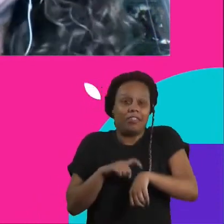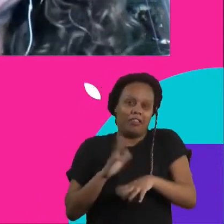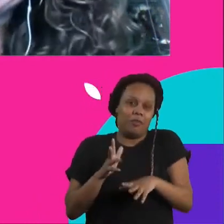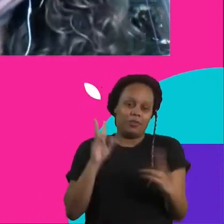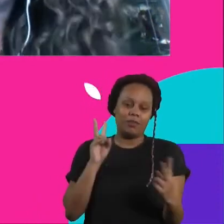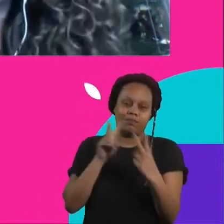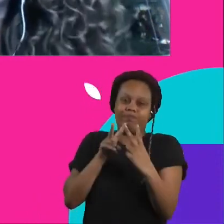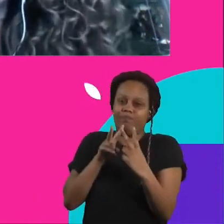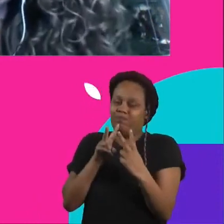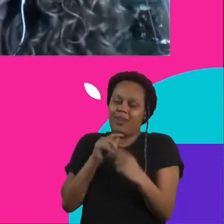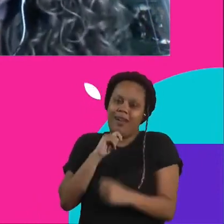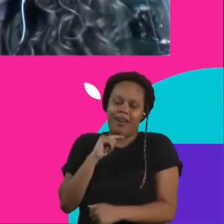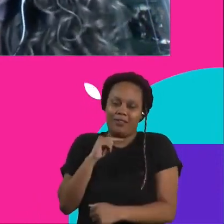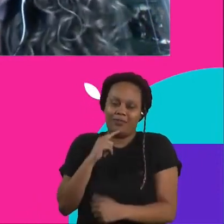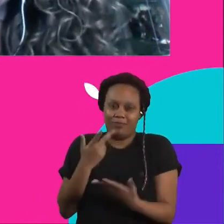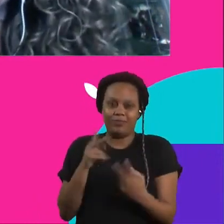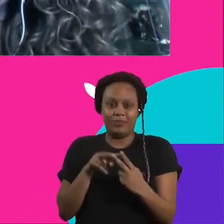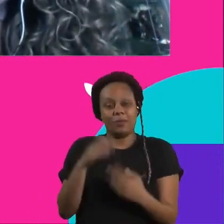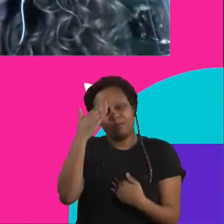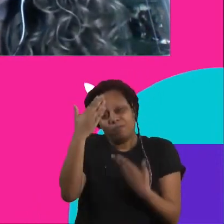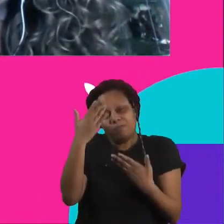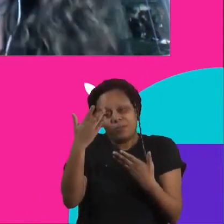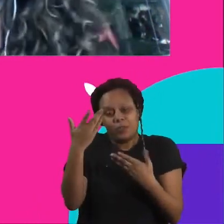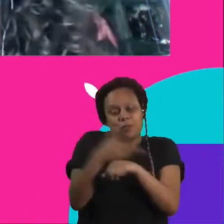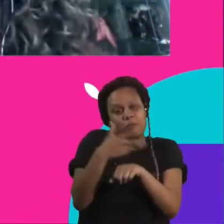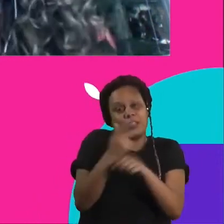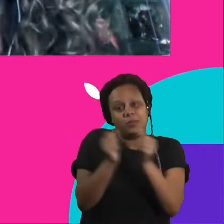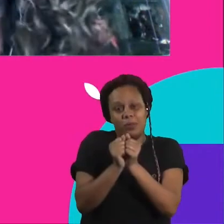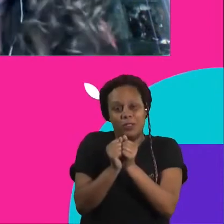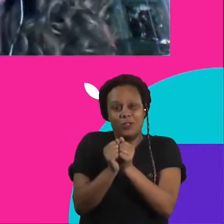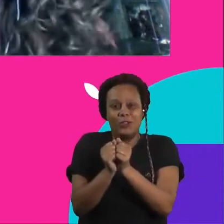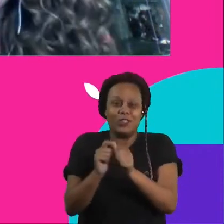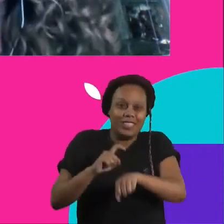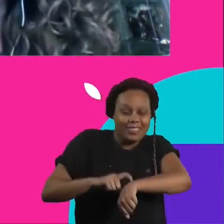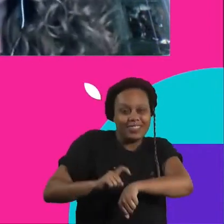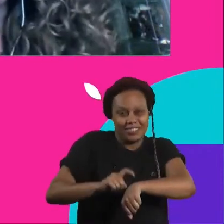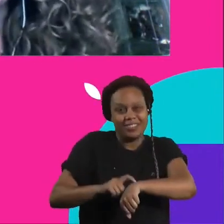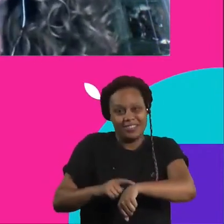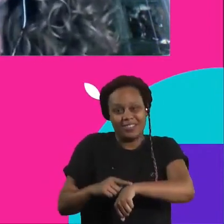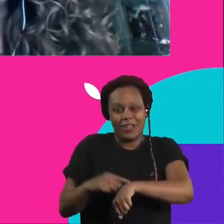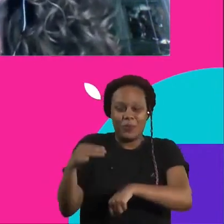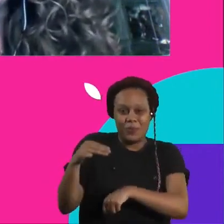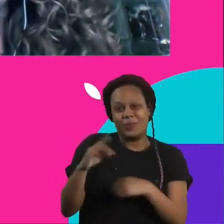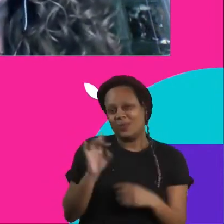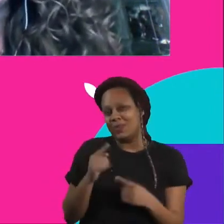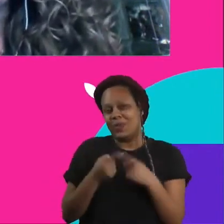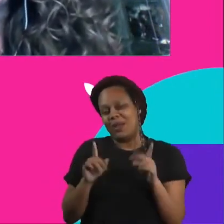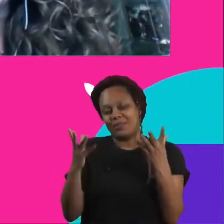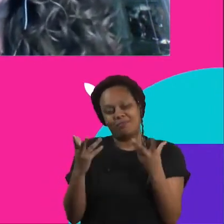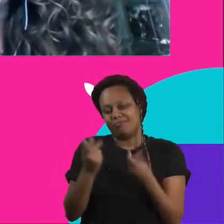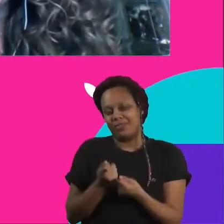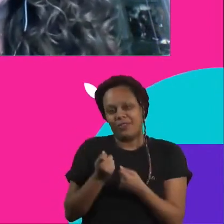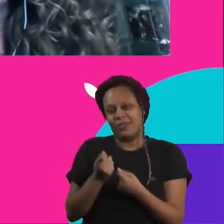muito obrigada por estar aqui com a gente nesses momentos, nesses minutos, foram poucos, né, mas foi excelente,